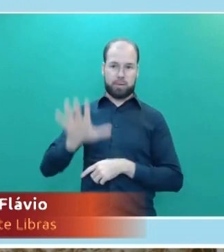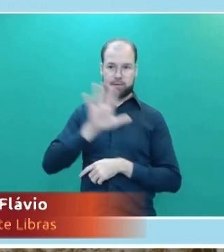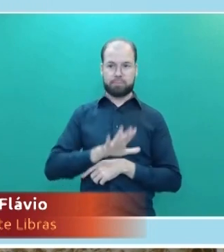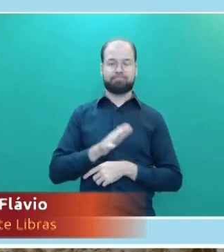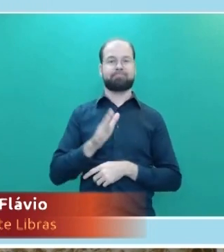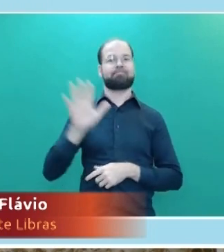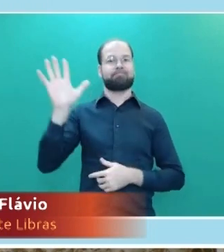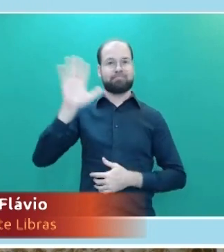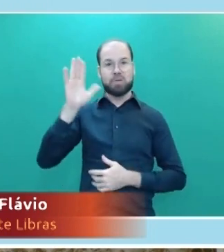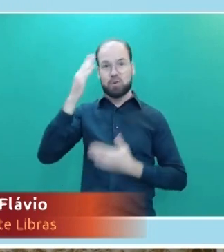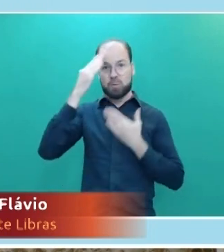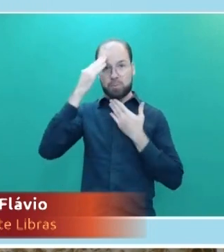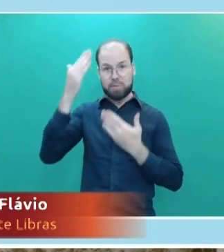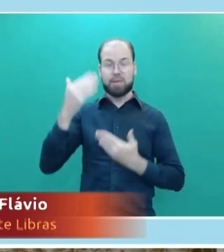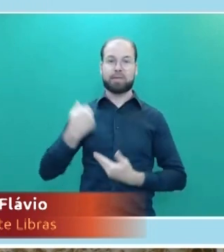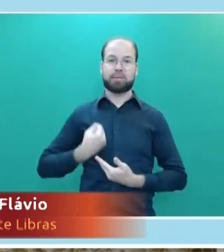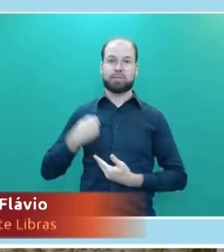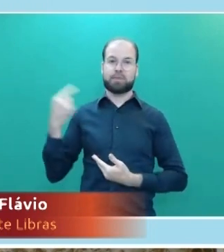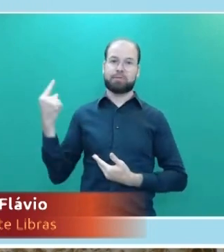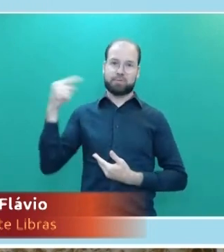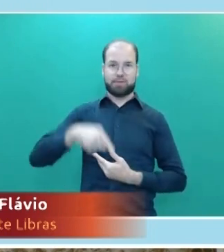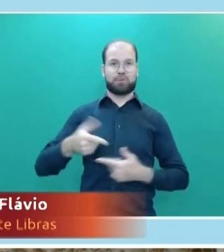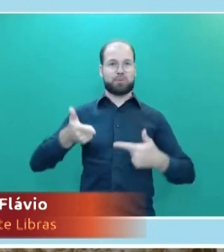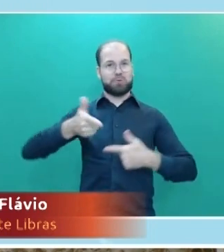pela sua presença novamente aqui com a gente.